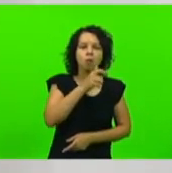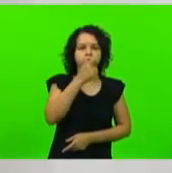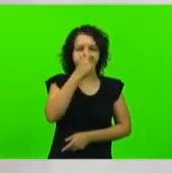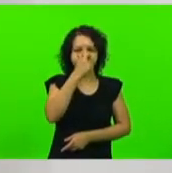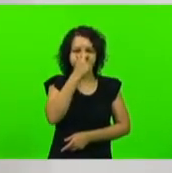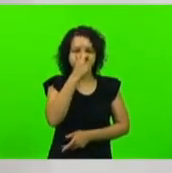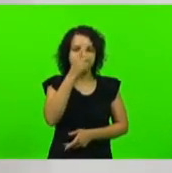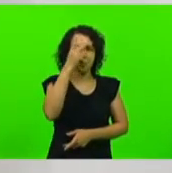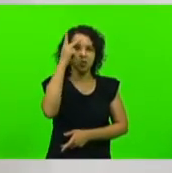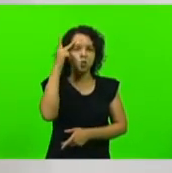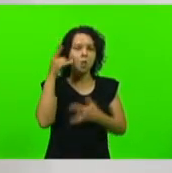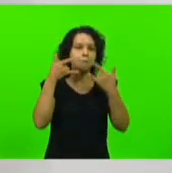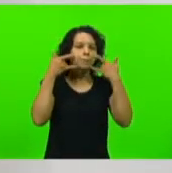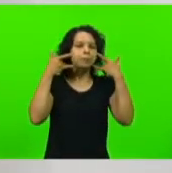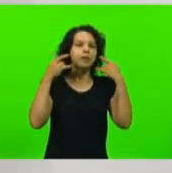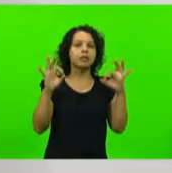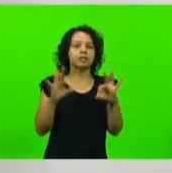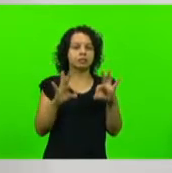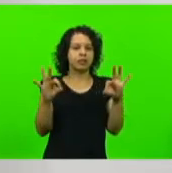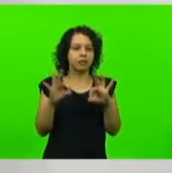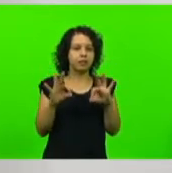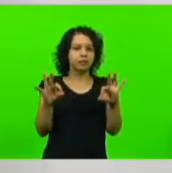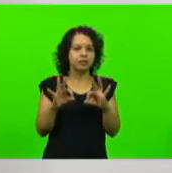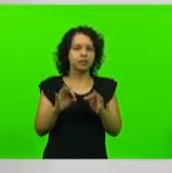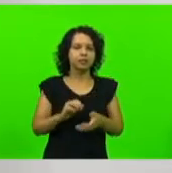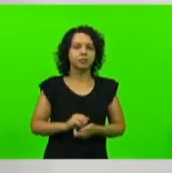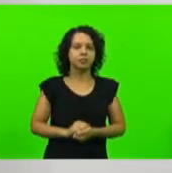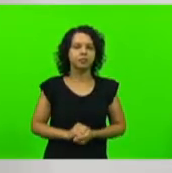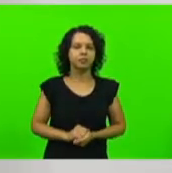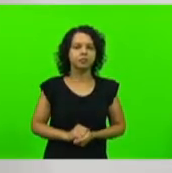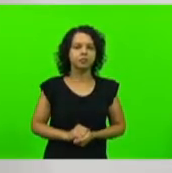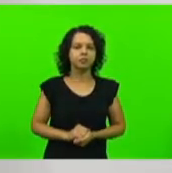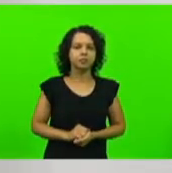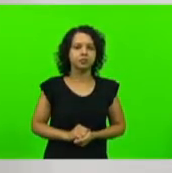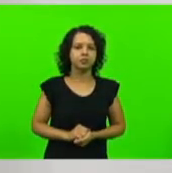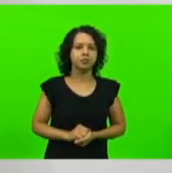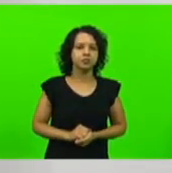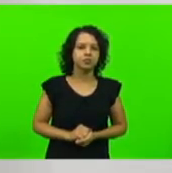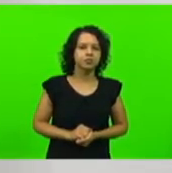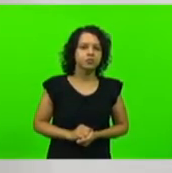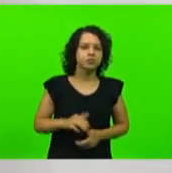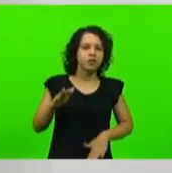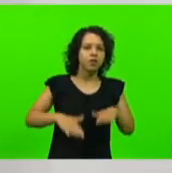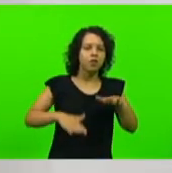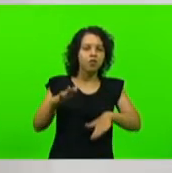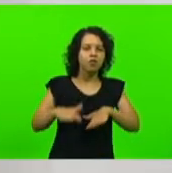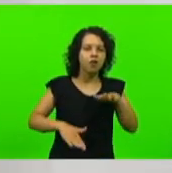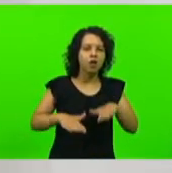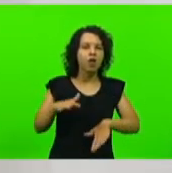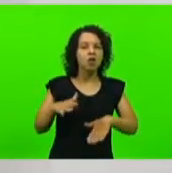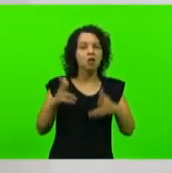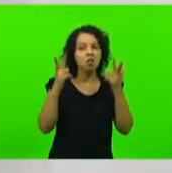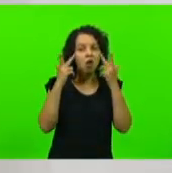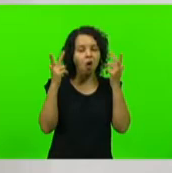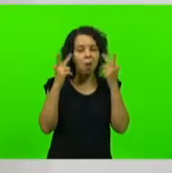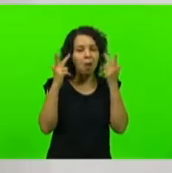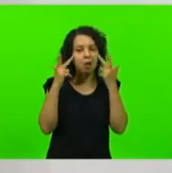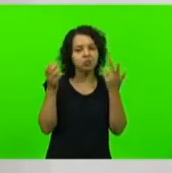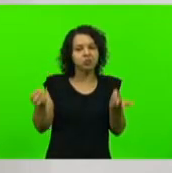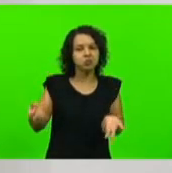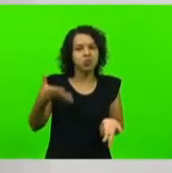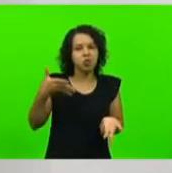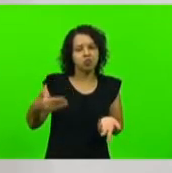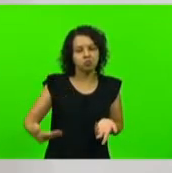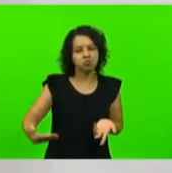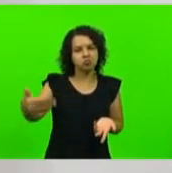mundo sem máscara, né? E talvez esse seja o novo normal daqui para frente. Tomara